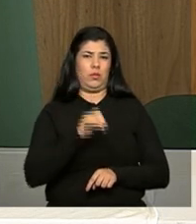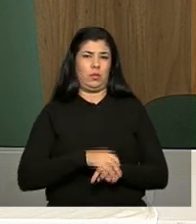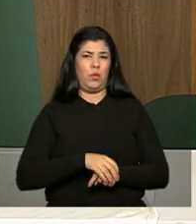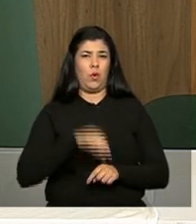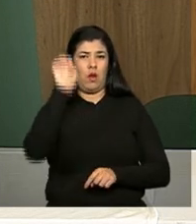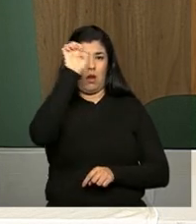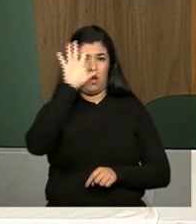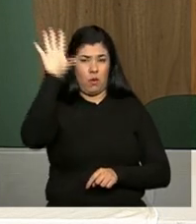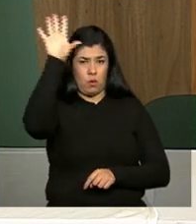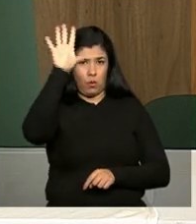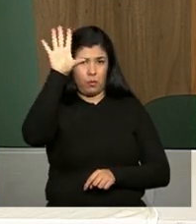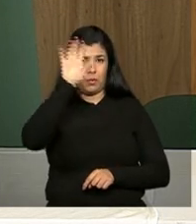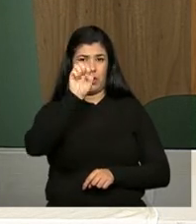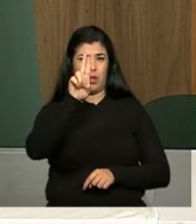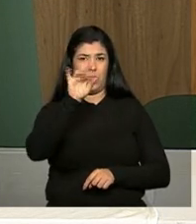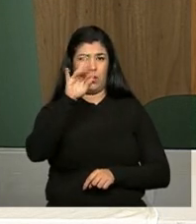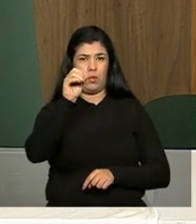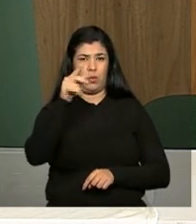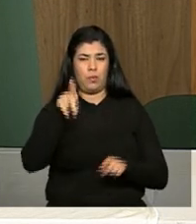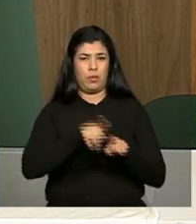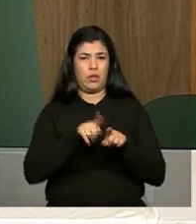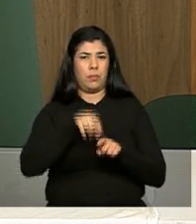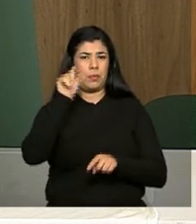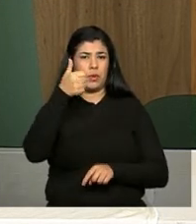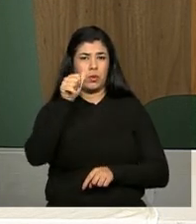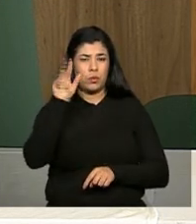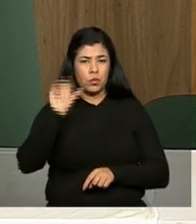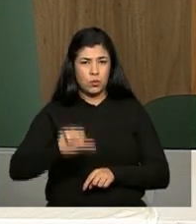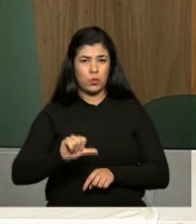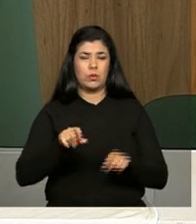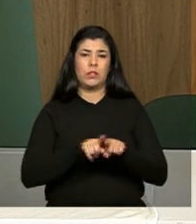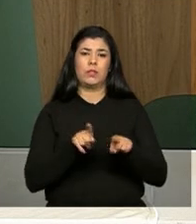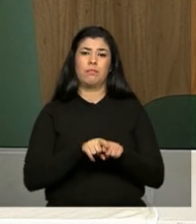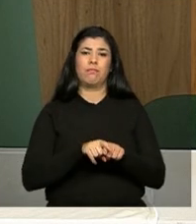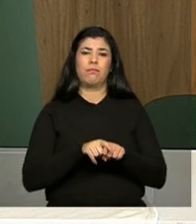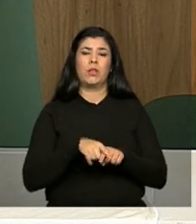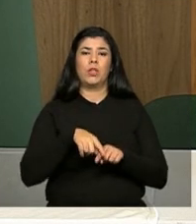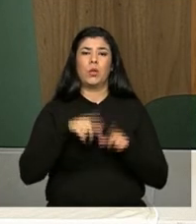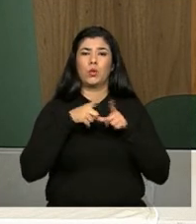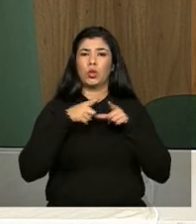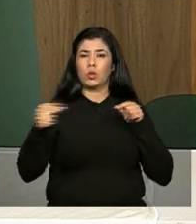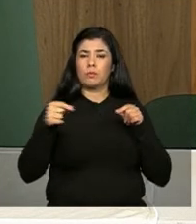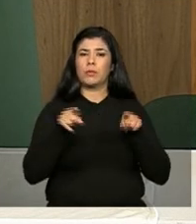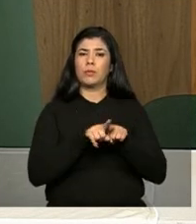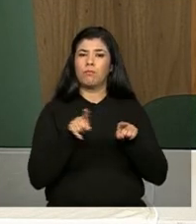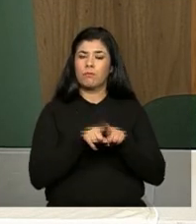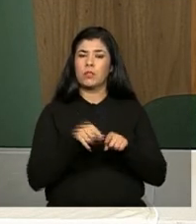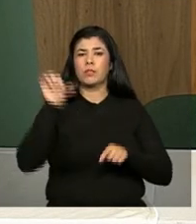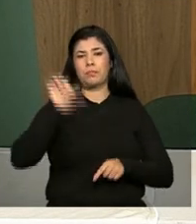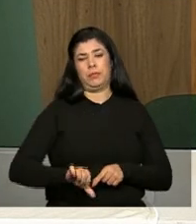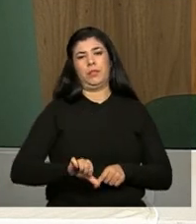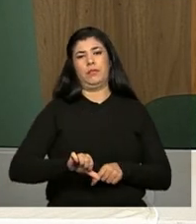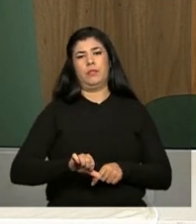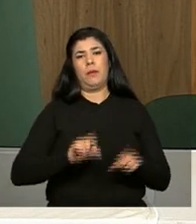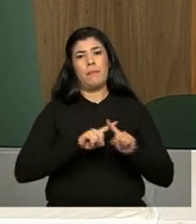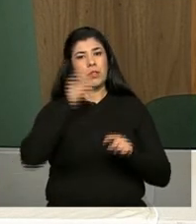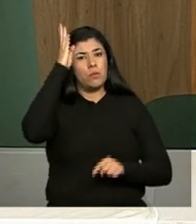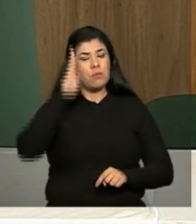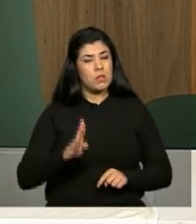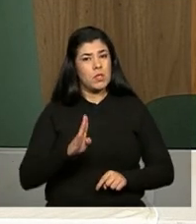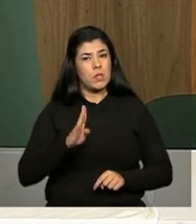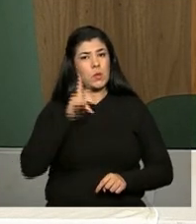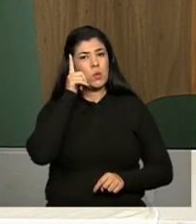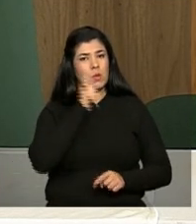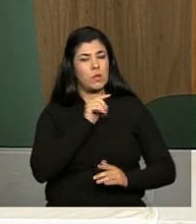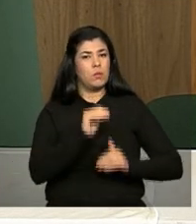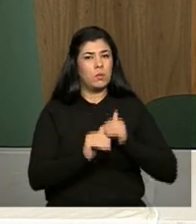Japão também teve uma taxa negativa de crescimento nesse período o Brasil foi uma economia extremamente exitosa E no entanto nós